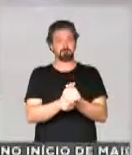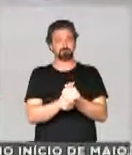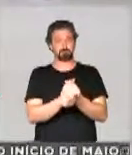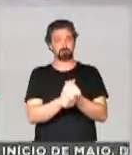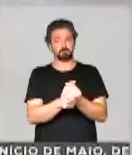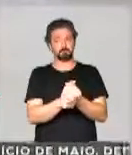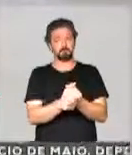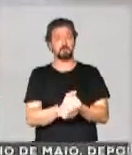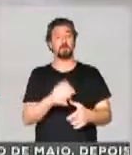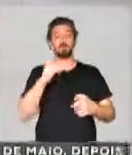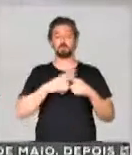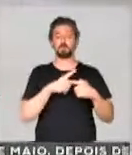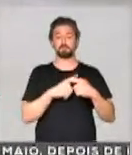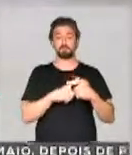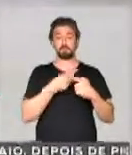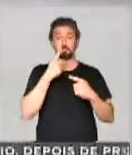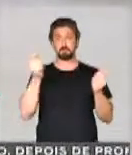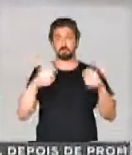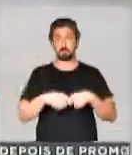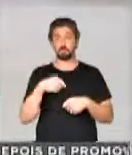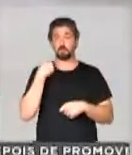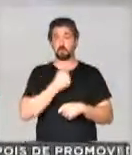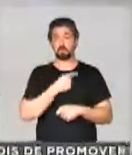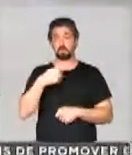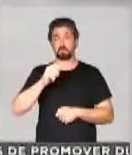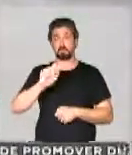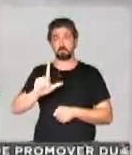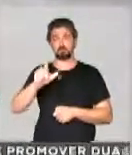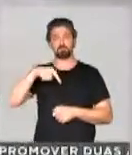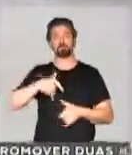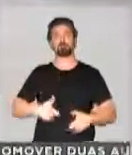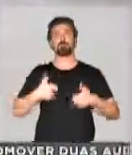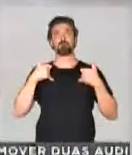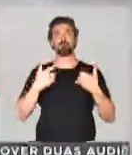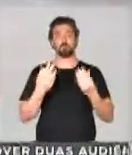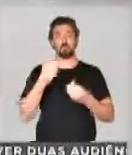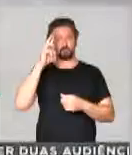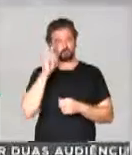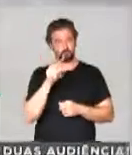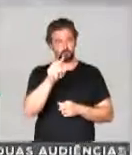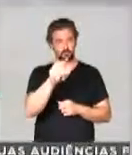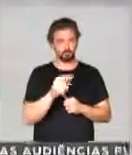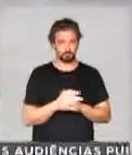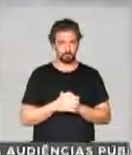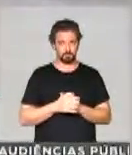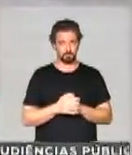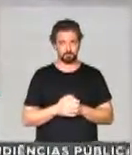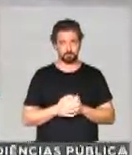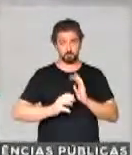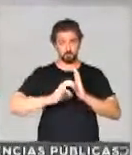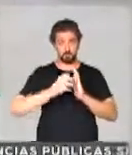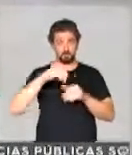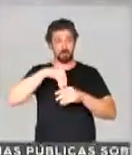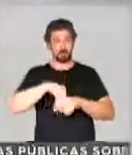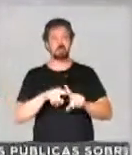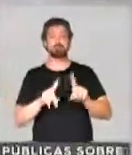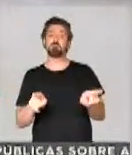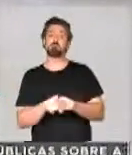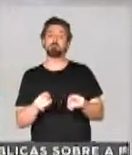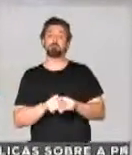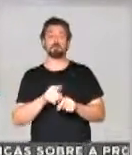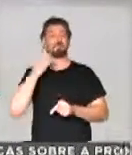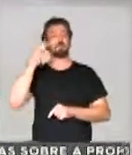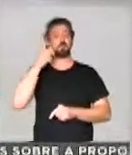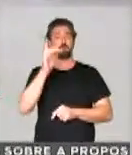Vossa Excelência, porque posso dizer que para nós do PSL é um orgulho termos Vossa Excelência, não só no partido, mas como